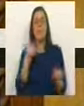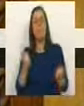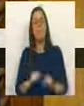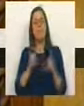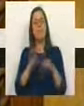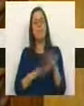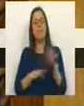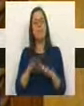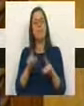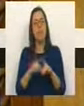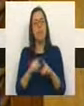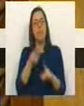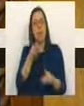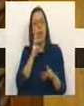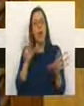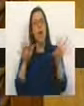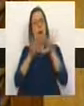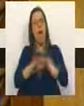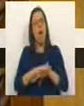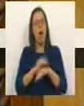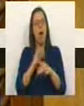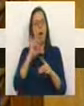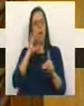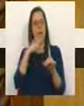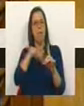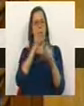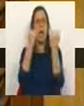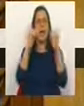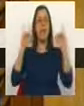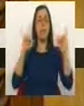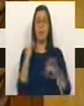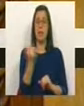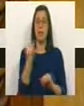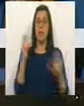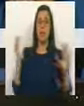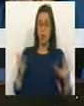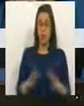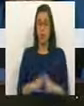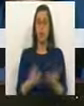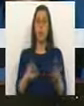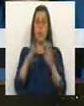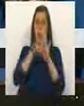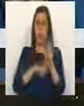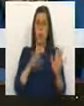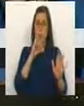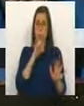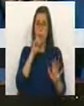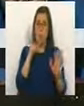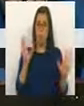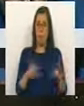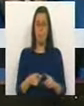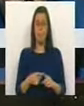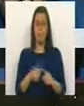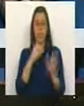pode é fazer-se disso um pretexto para atacar a independência das instituições e dos reguladores,